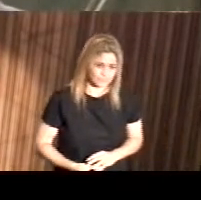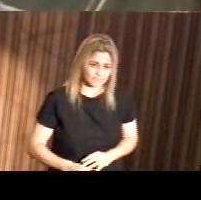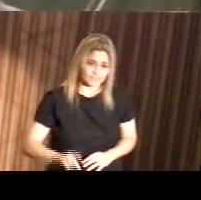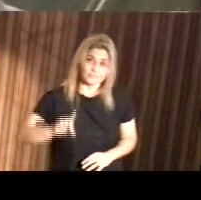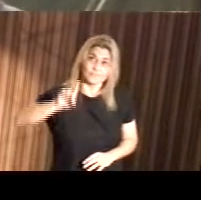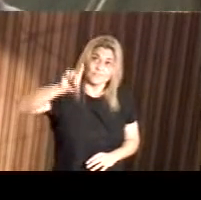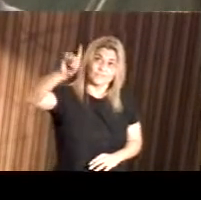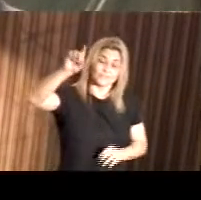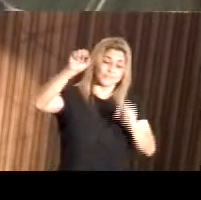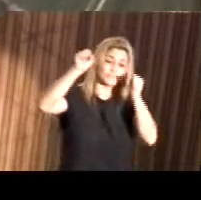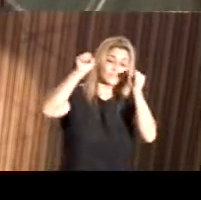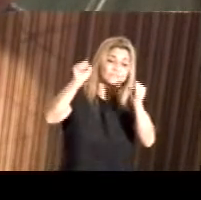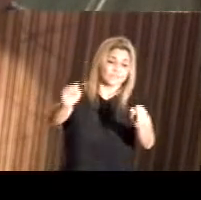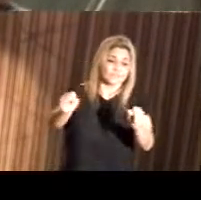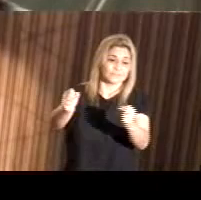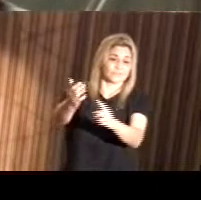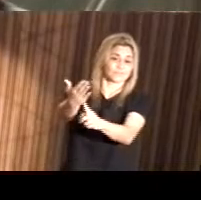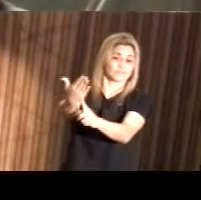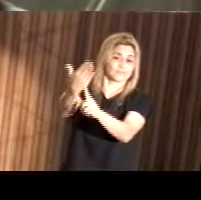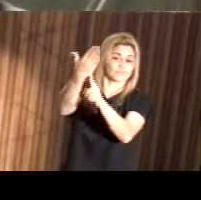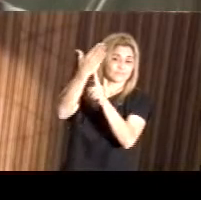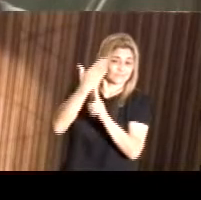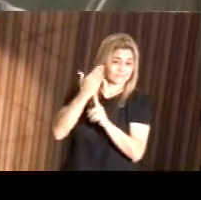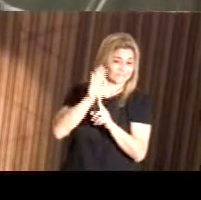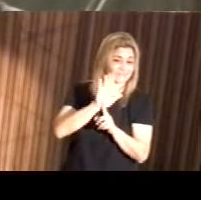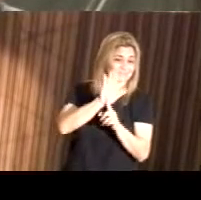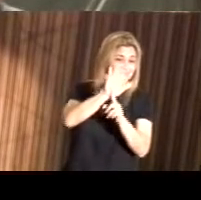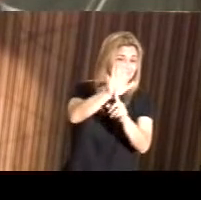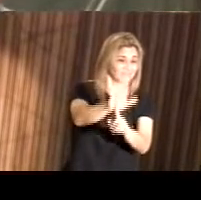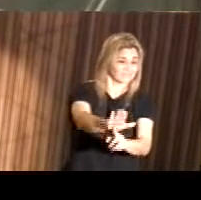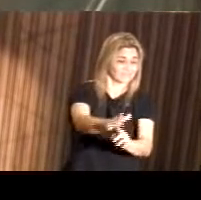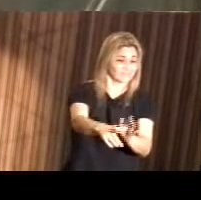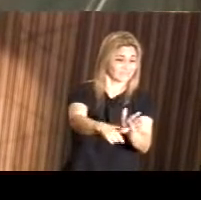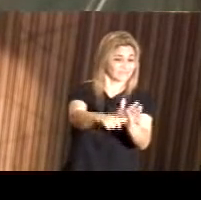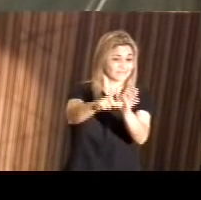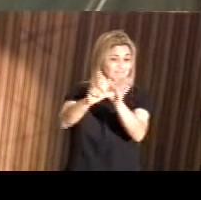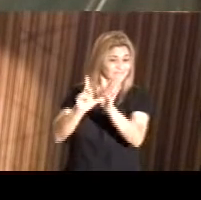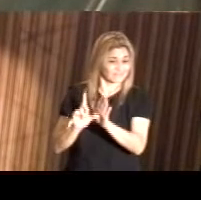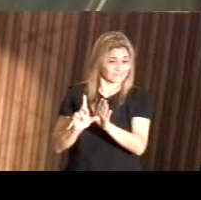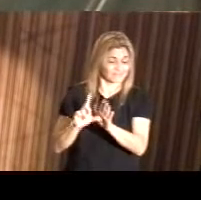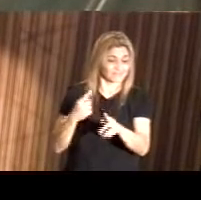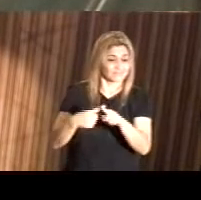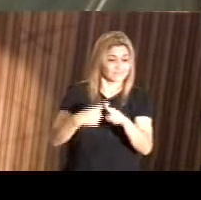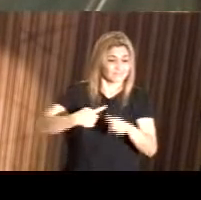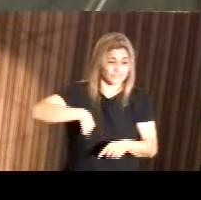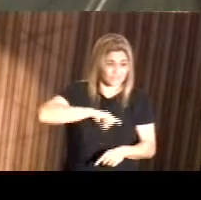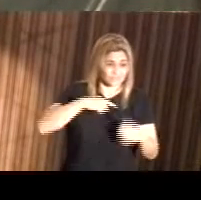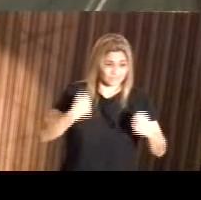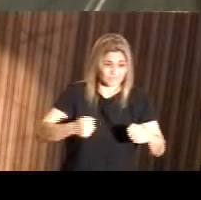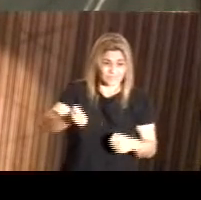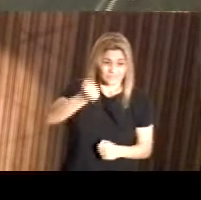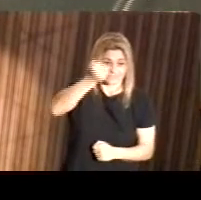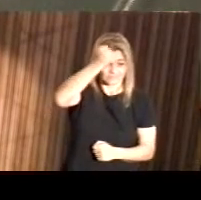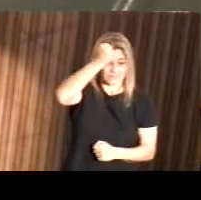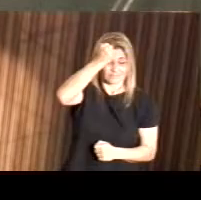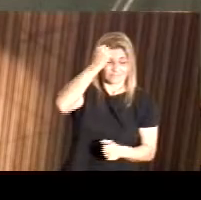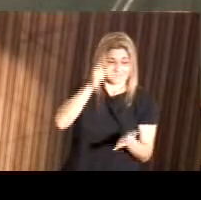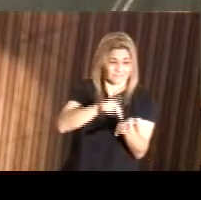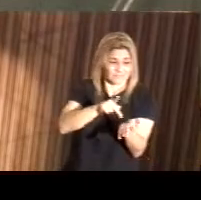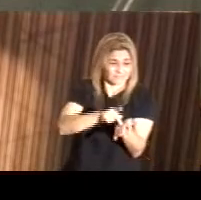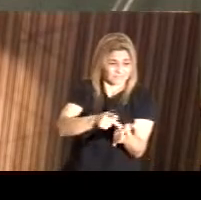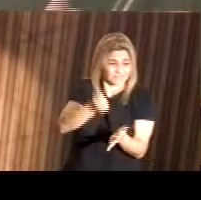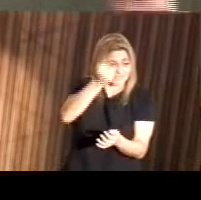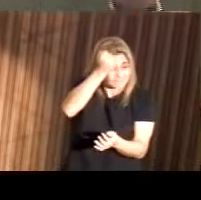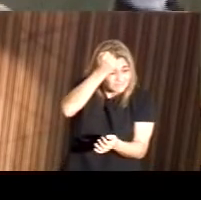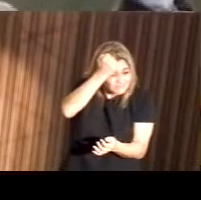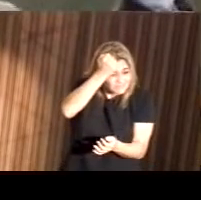nos disciplina antes, para que possamos nos arrepender e mudar, de maneira